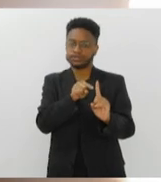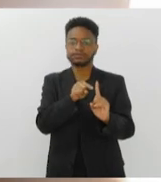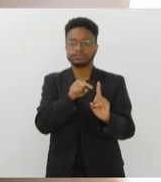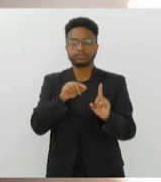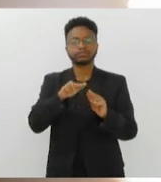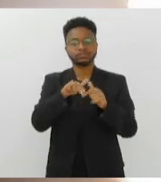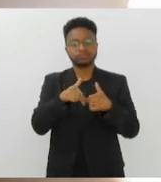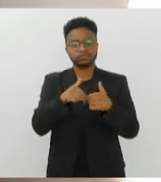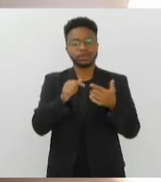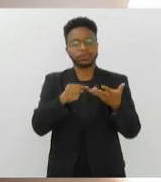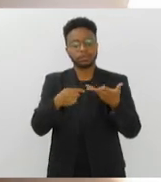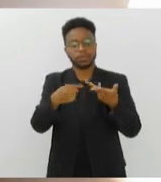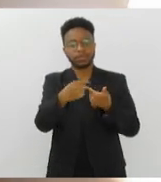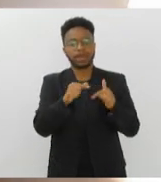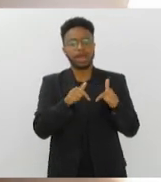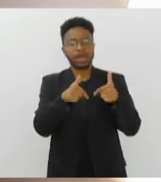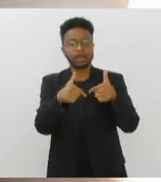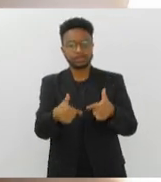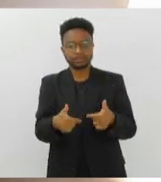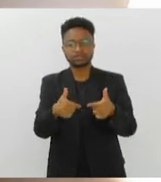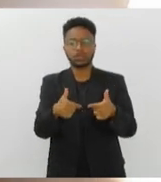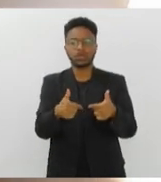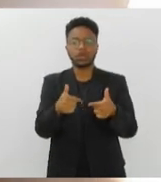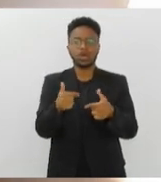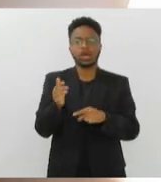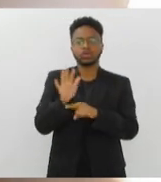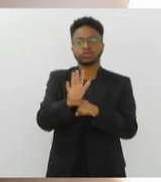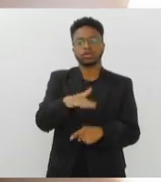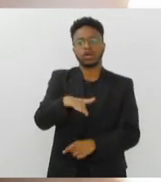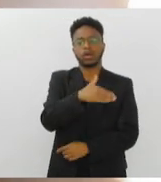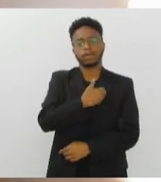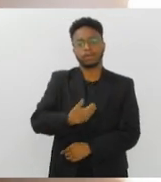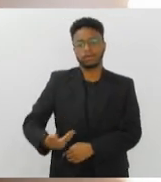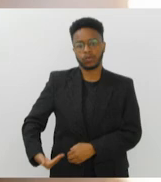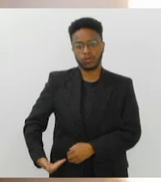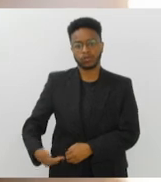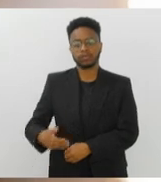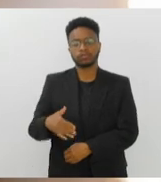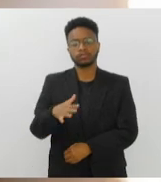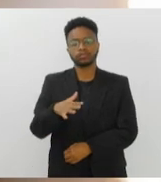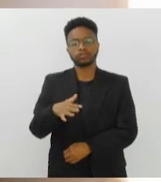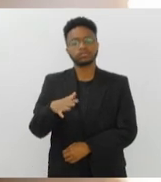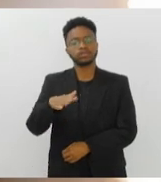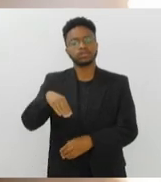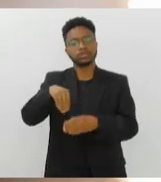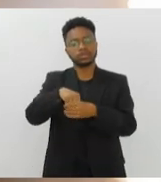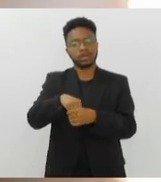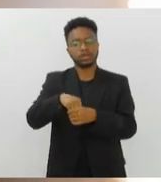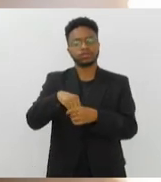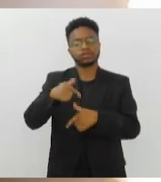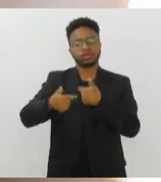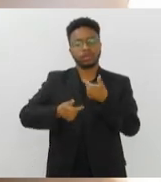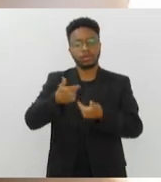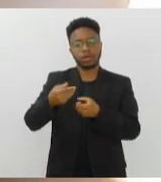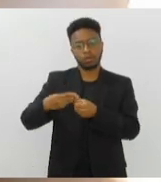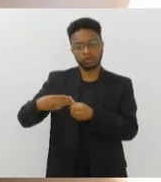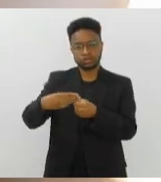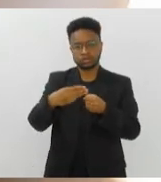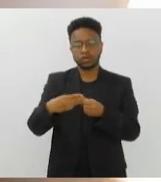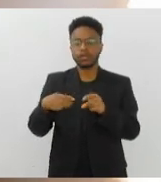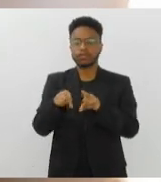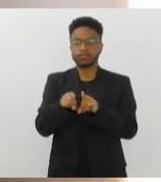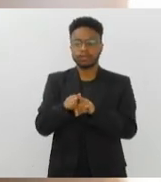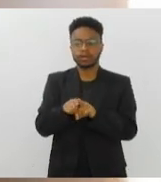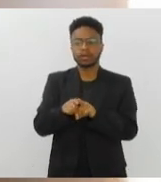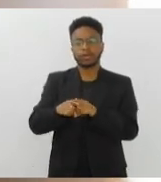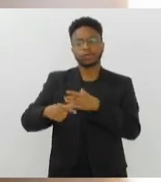que vem realizando nesses anos de entrega à causa pública, tanto nos cargos municipais que exerce com brilhantismo, quanto nas